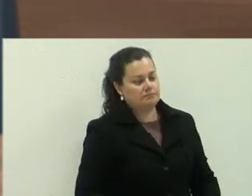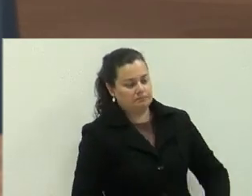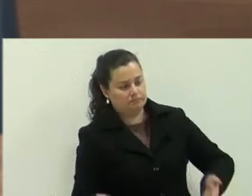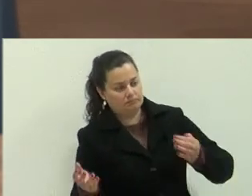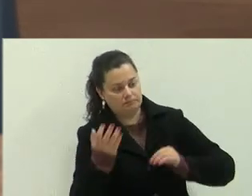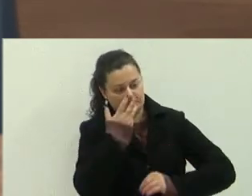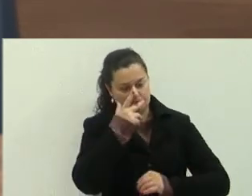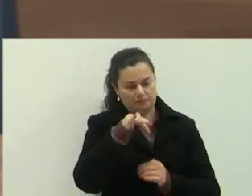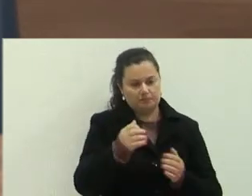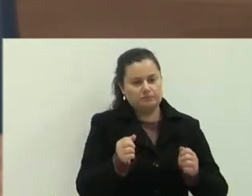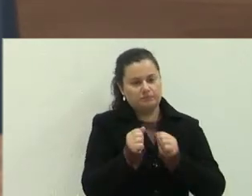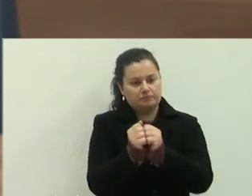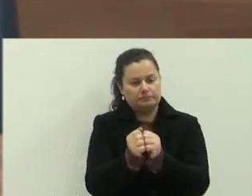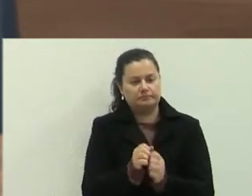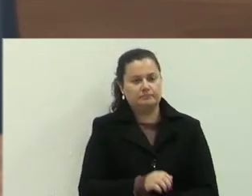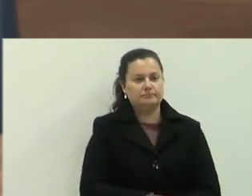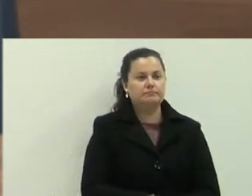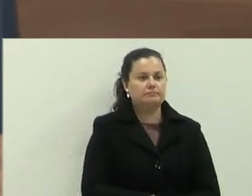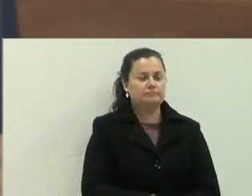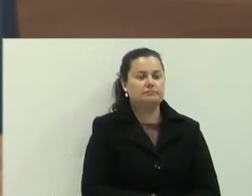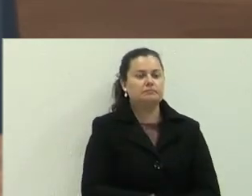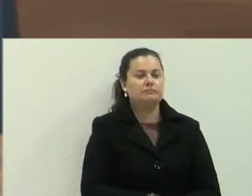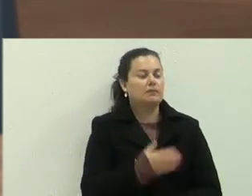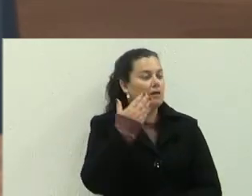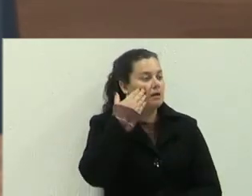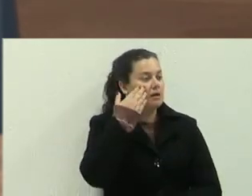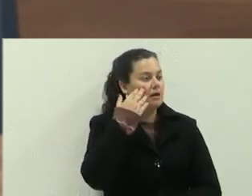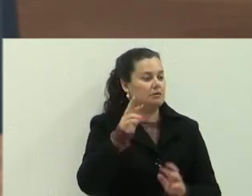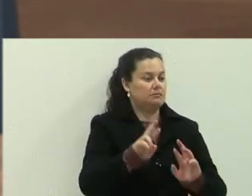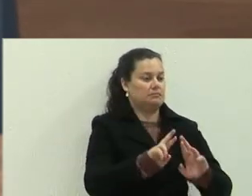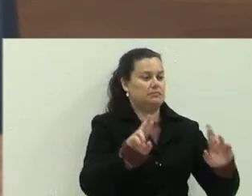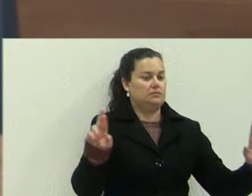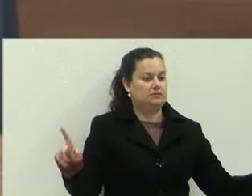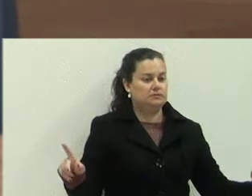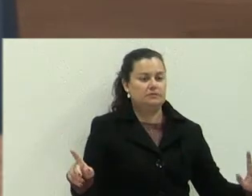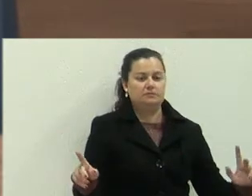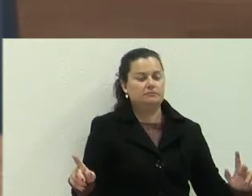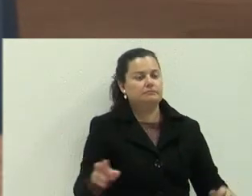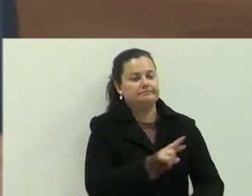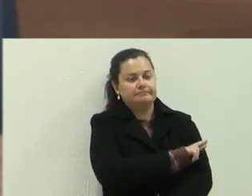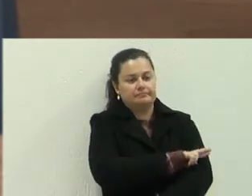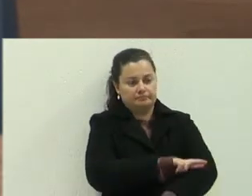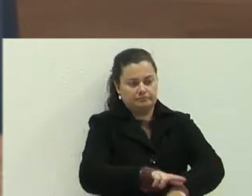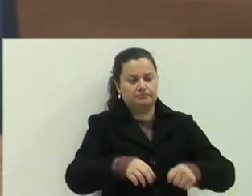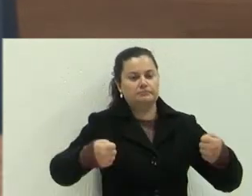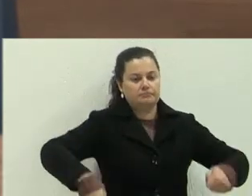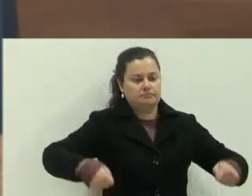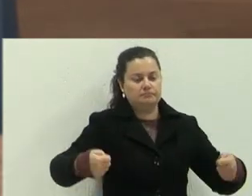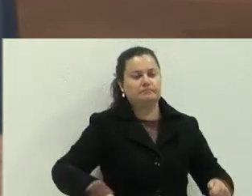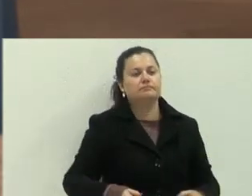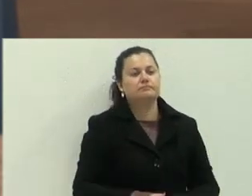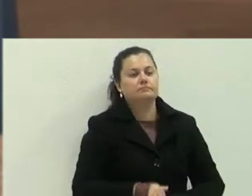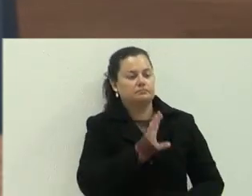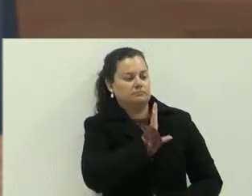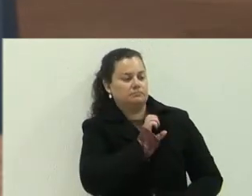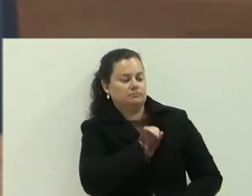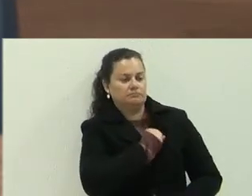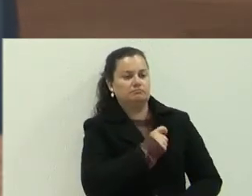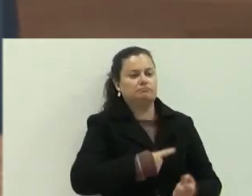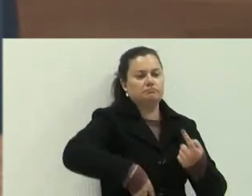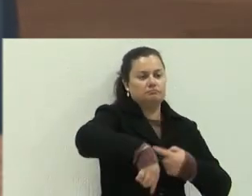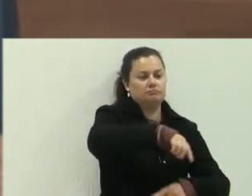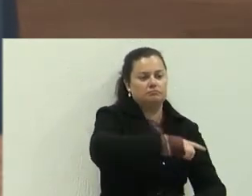essa bandeira e mostrando a elas, né, que o diferente, na verdade, ele também merece todo respeito e amor